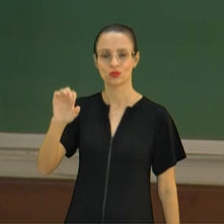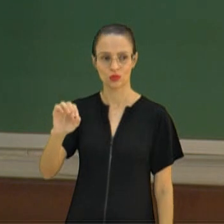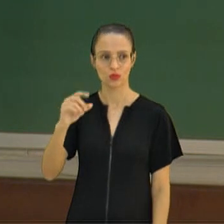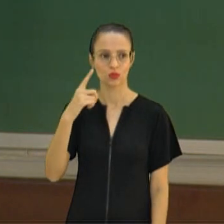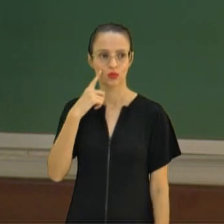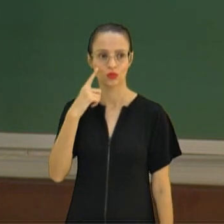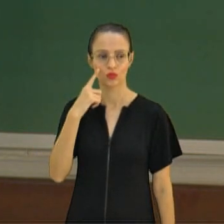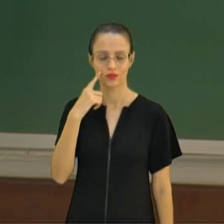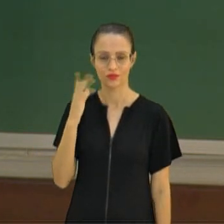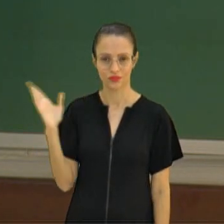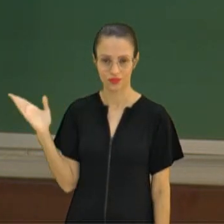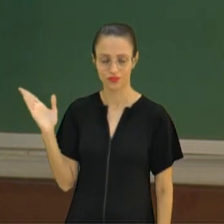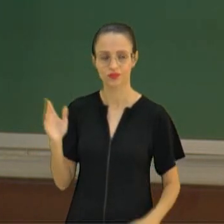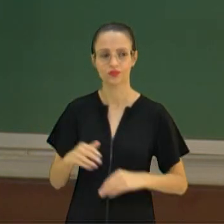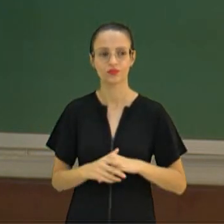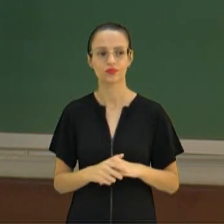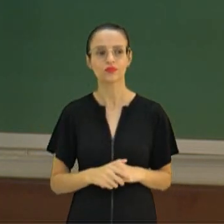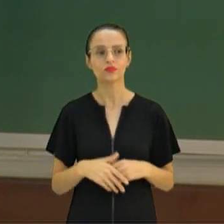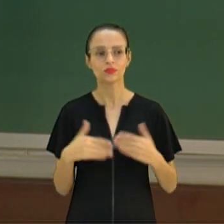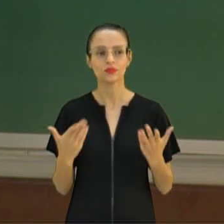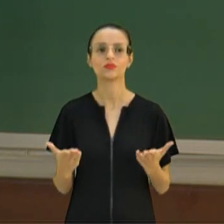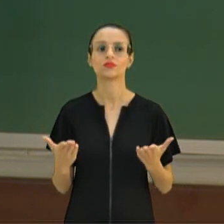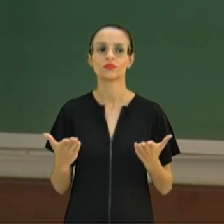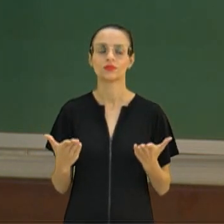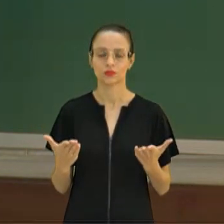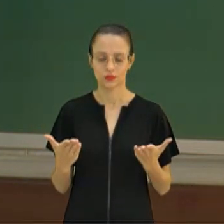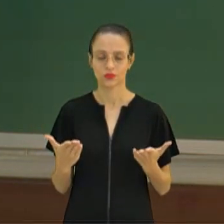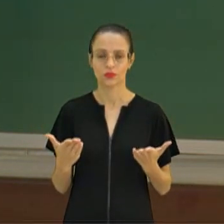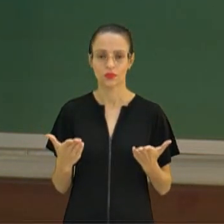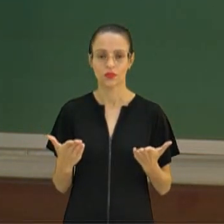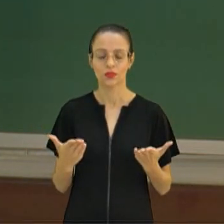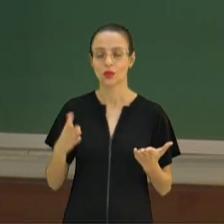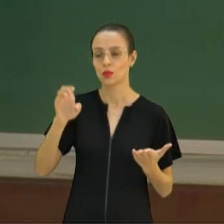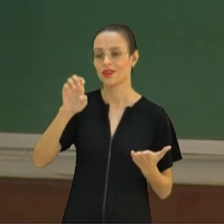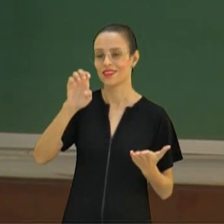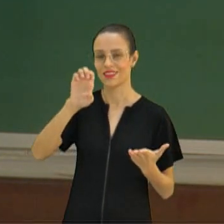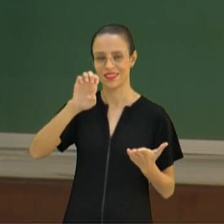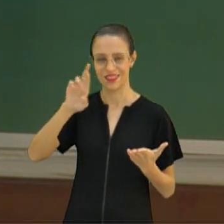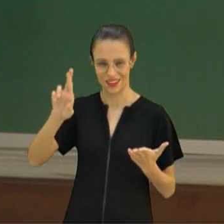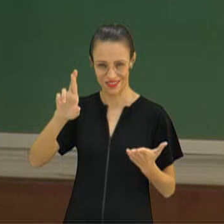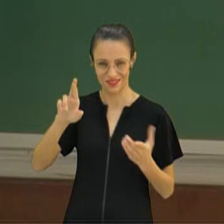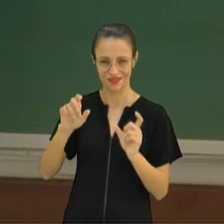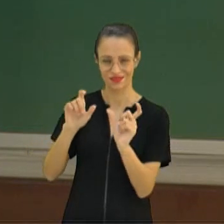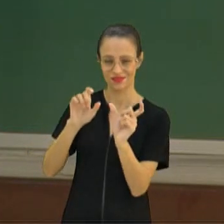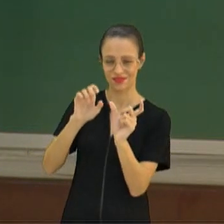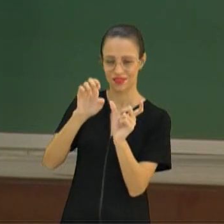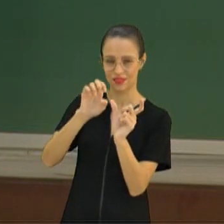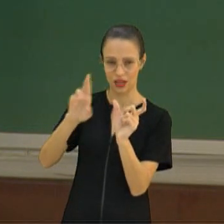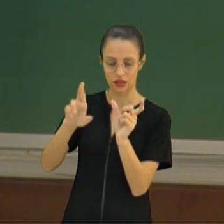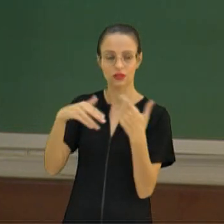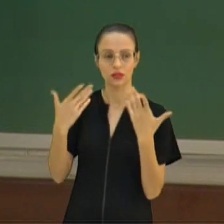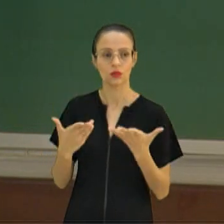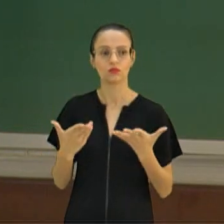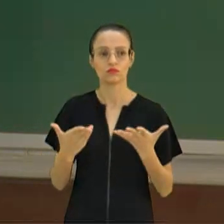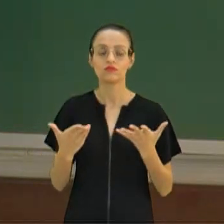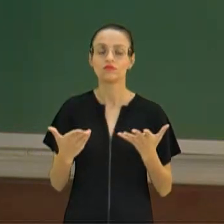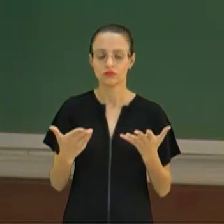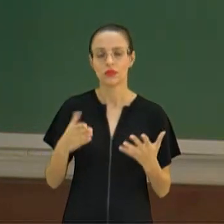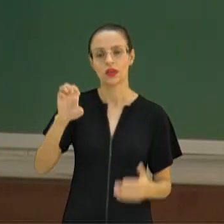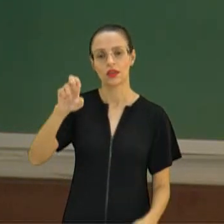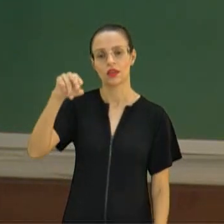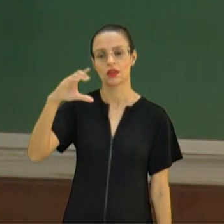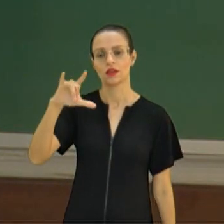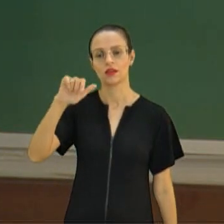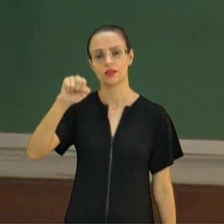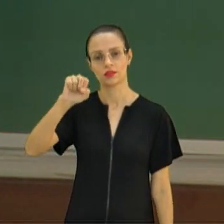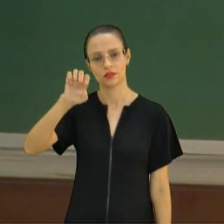infinitivo, manter e lembrando. Gerúndio e infinitivo justificam a ocorrência da ênclise, o pronome estar